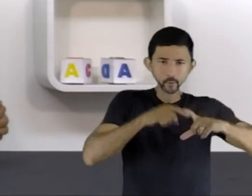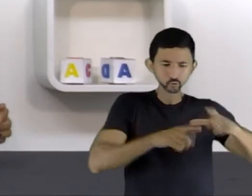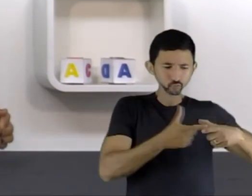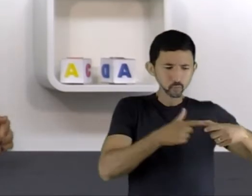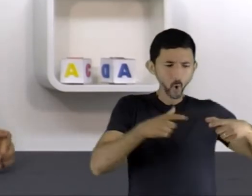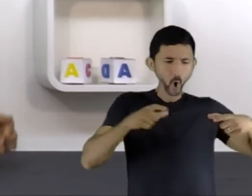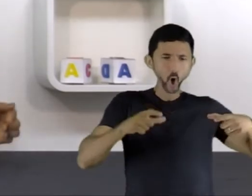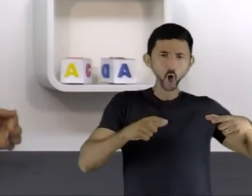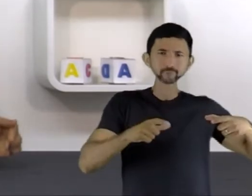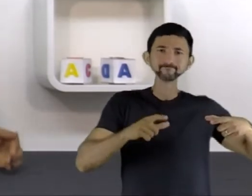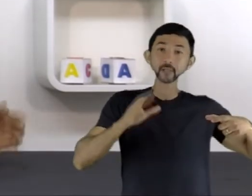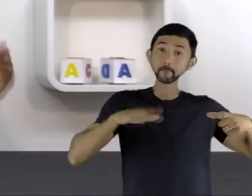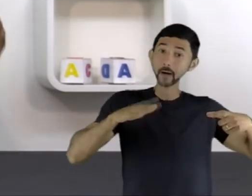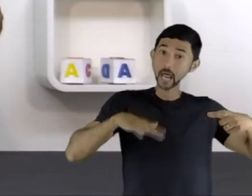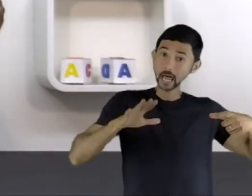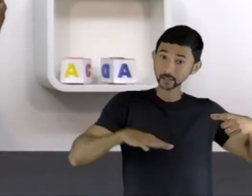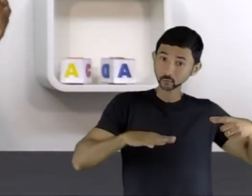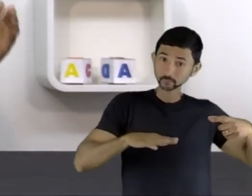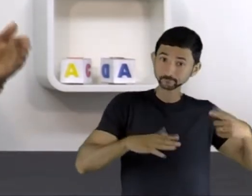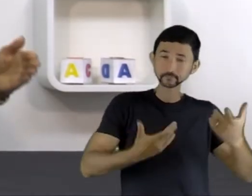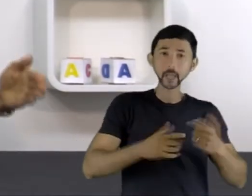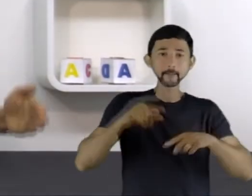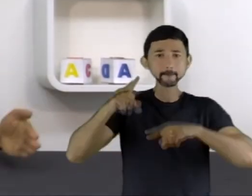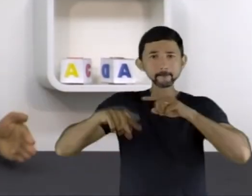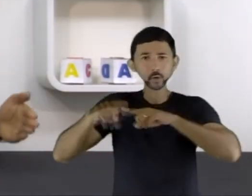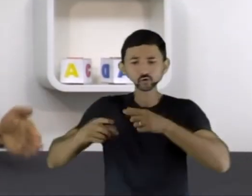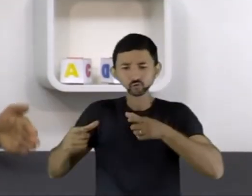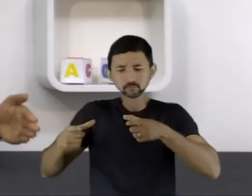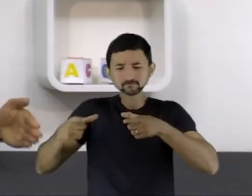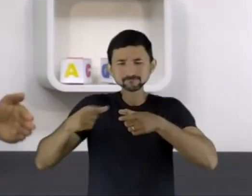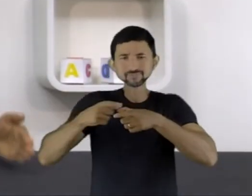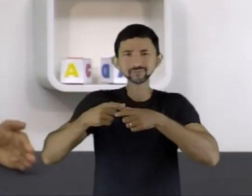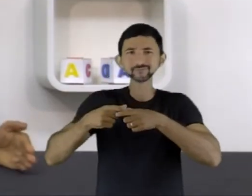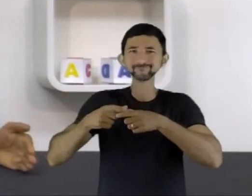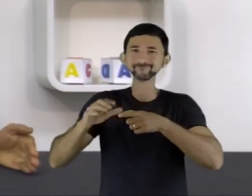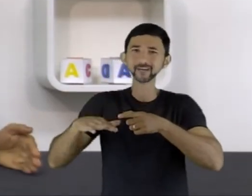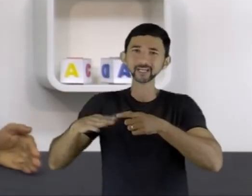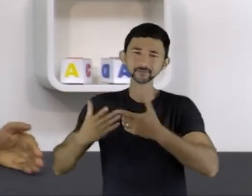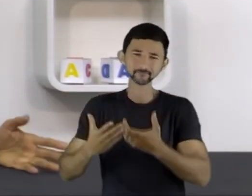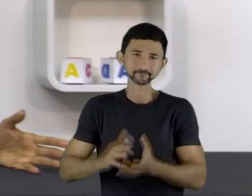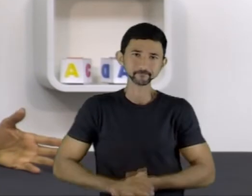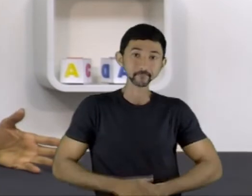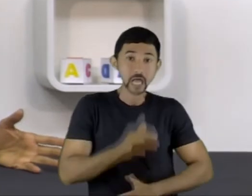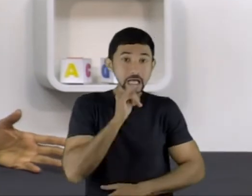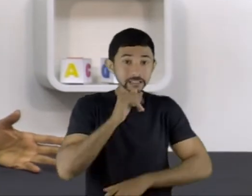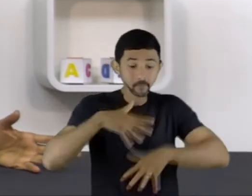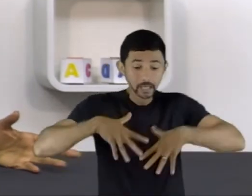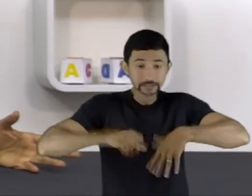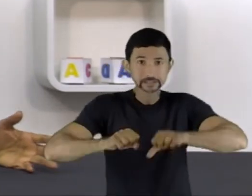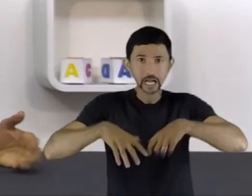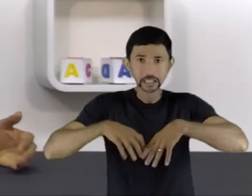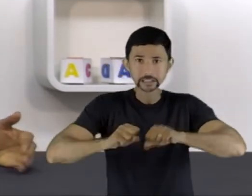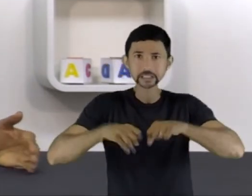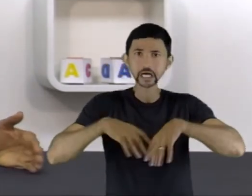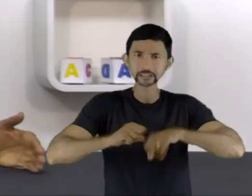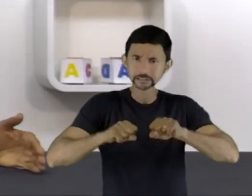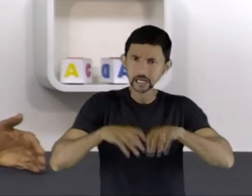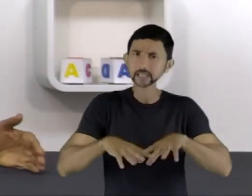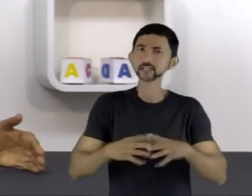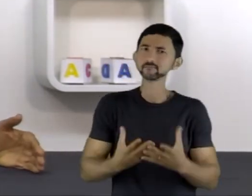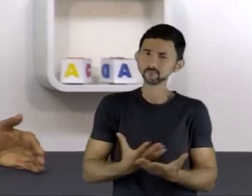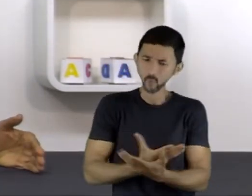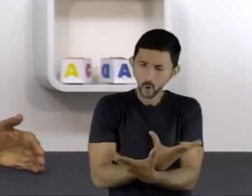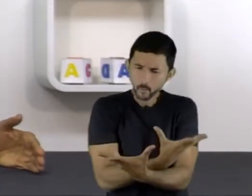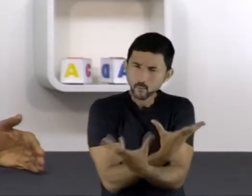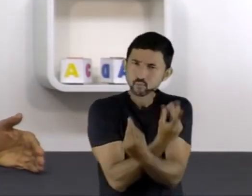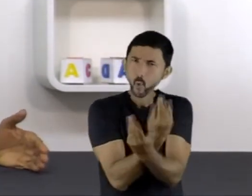caro. Quanto mais se tem, mais barato fica. Quando se tem muito açaí no mercado, o açaí tá na safra, a gente fala, né? Açaí tá na